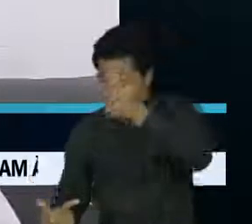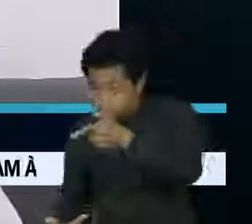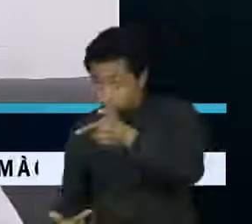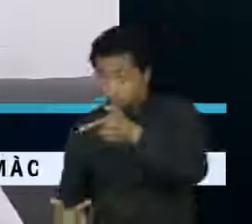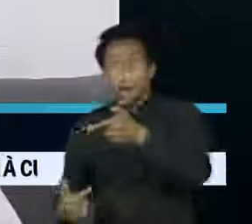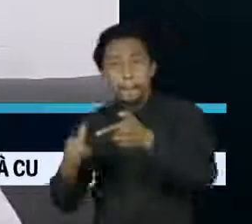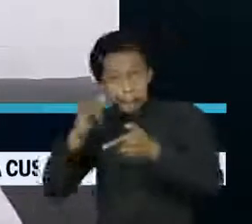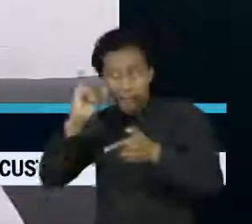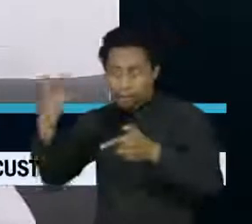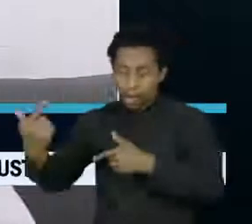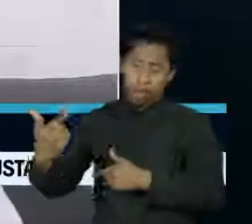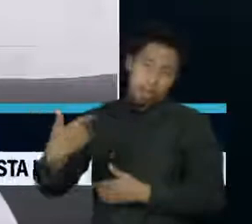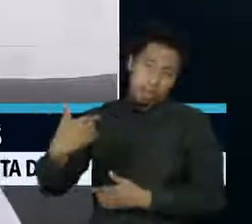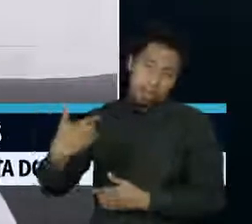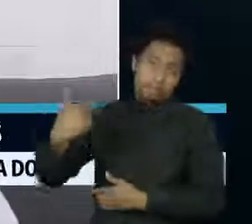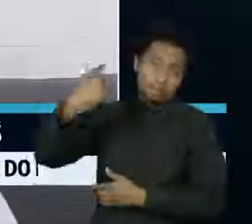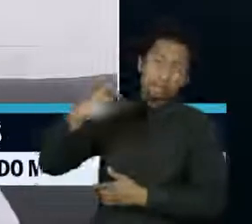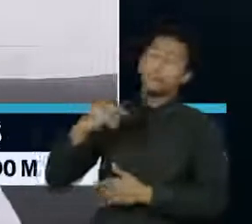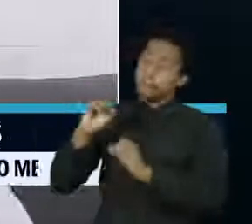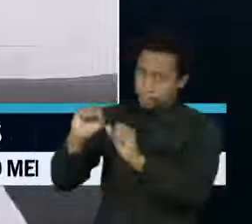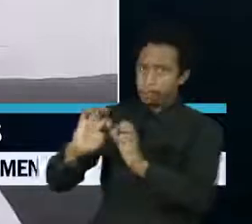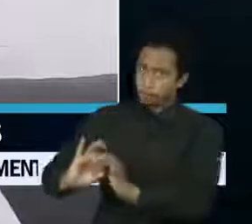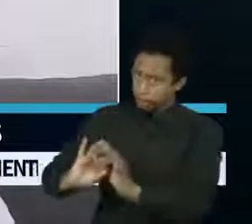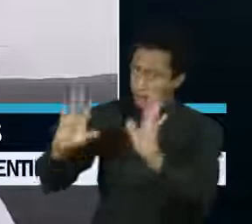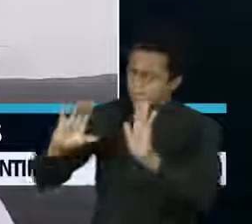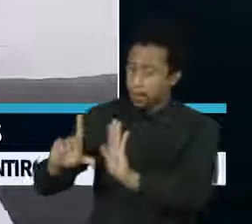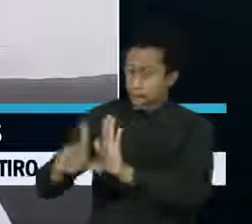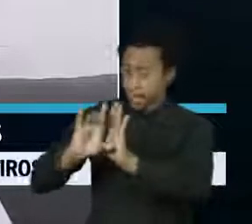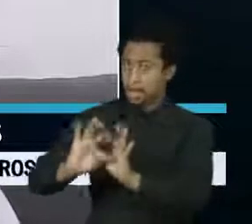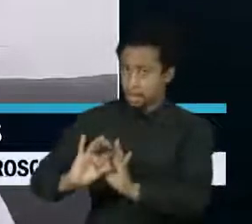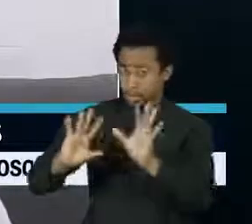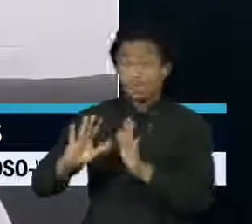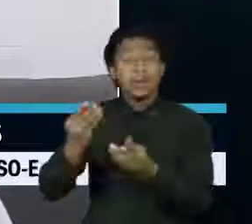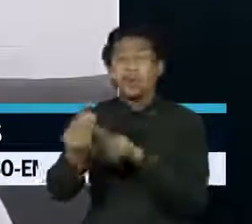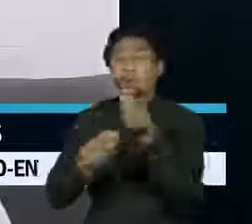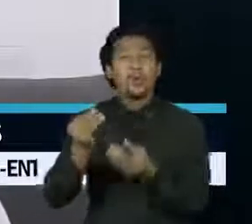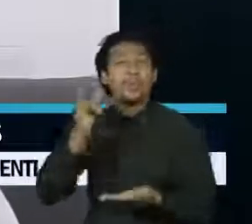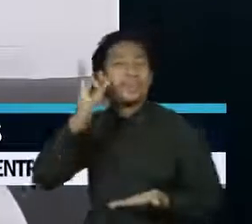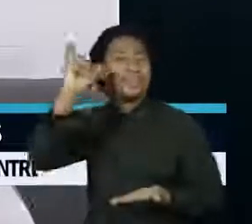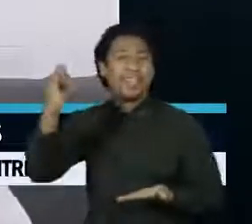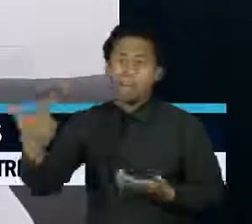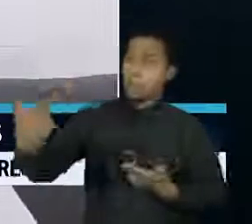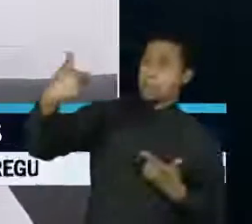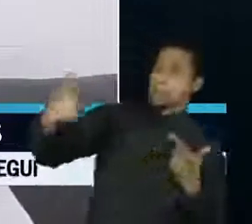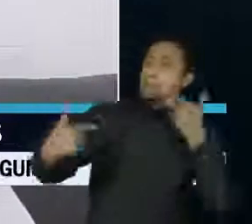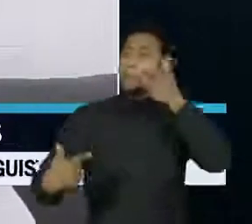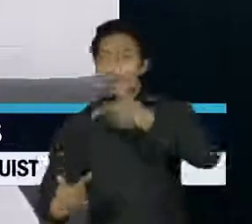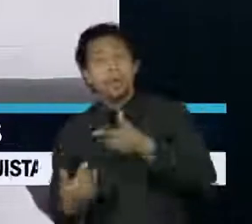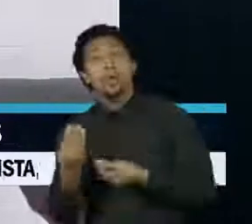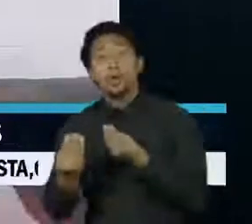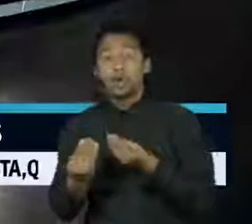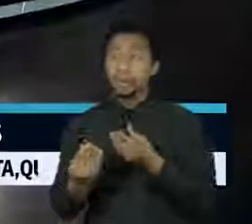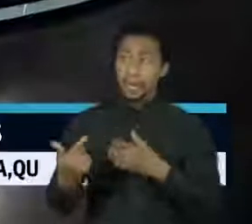de meios moderados. Mas a melhor forma de você evitar isso, esse tipo de confronto, é indo embora.